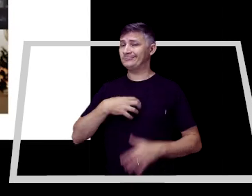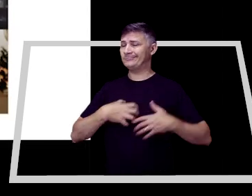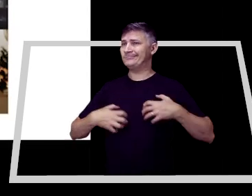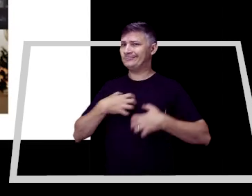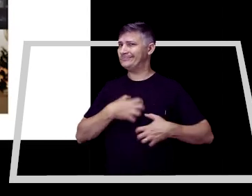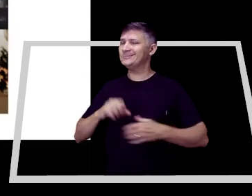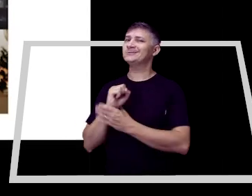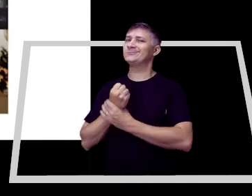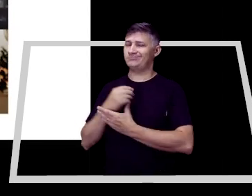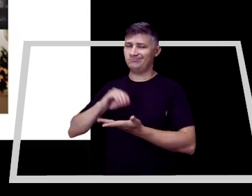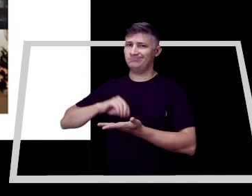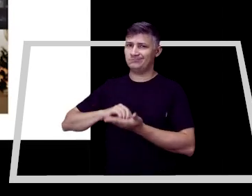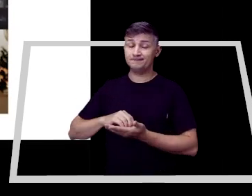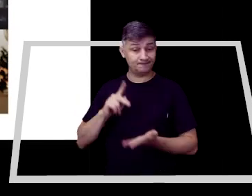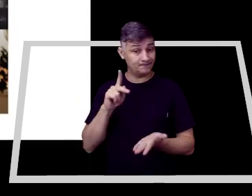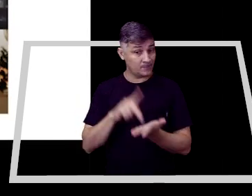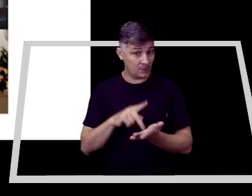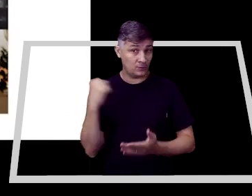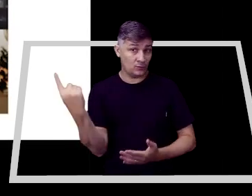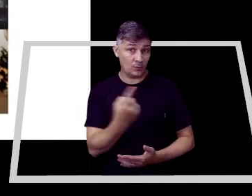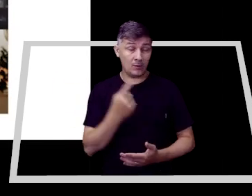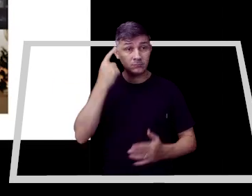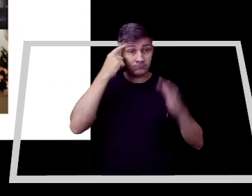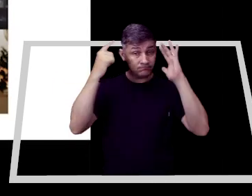E a gente, na realidade,